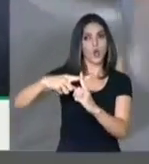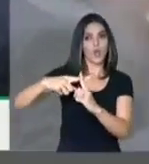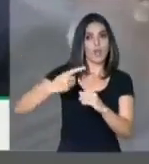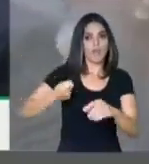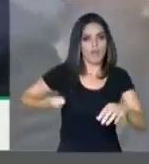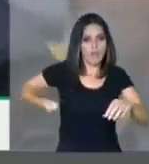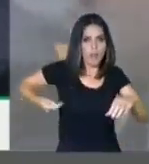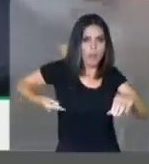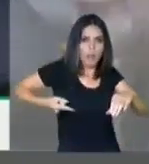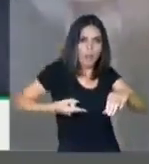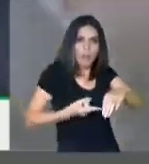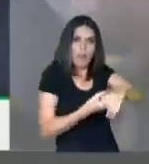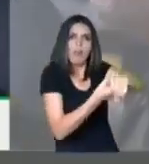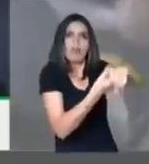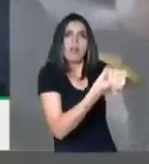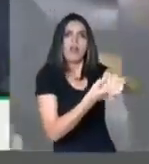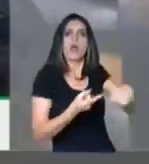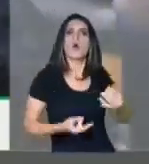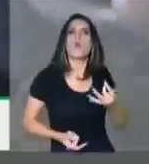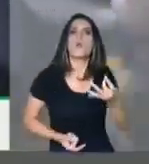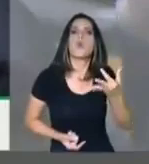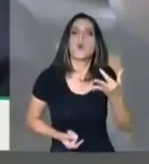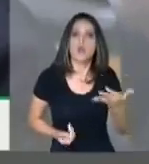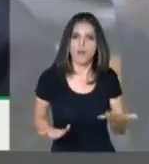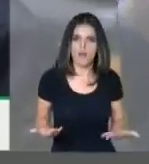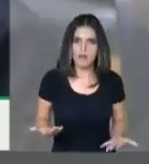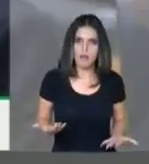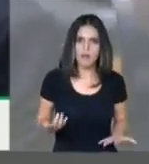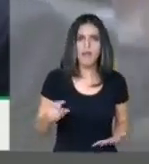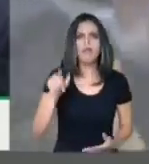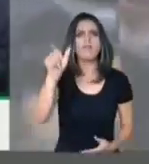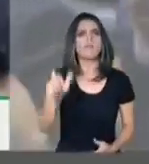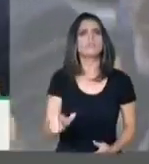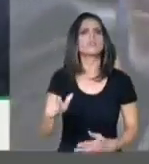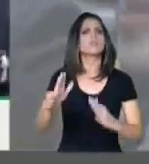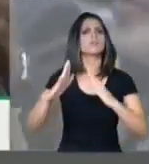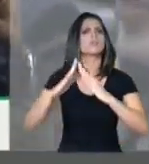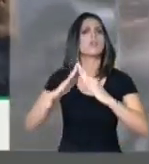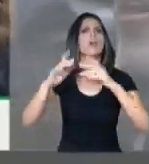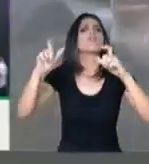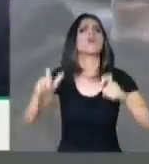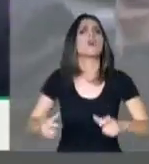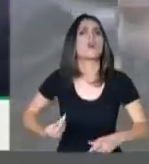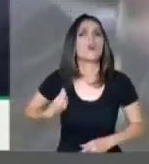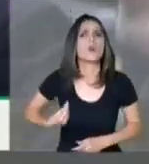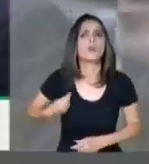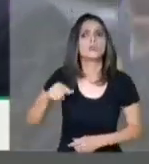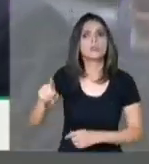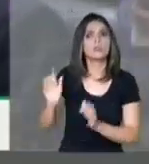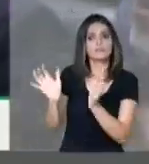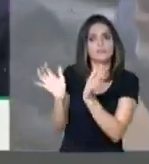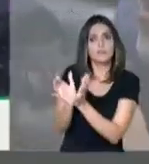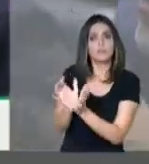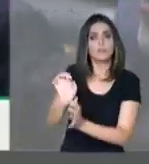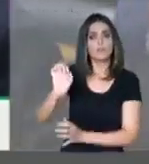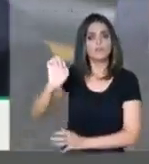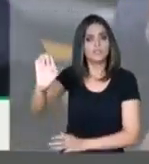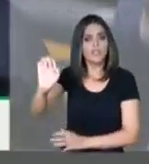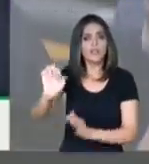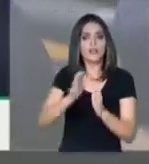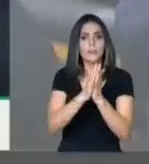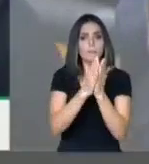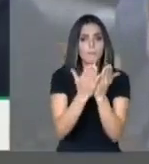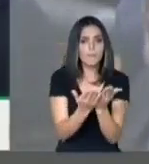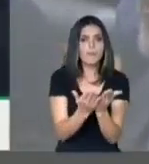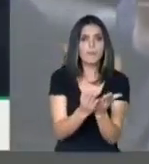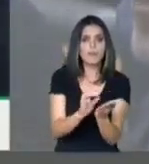ânus. Onde ele estava quando militantes da esquerda queimavam a Bíblia Sagrada?